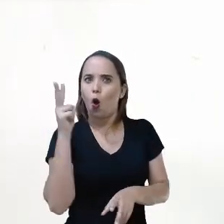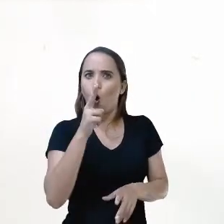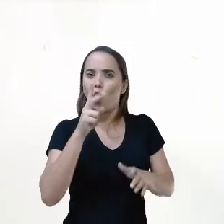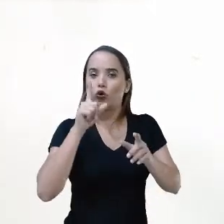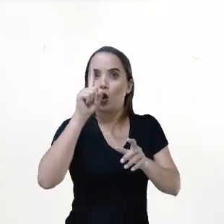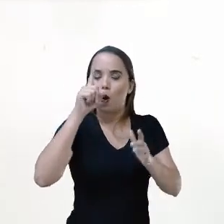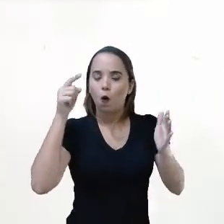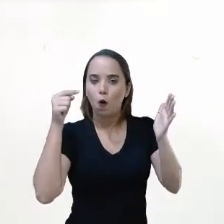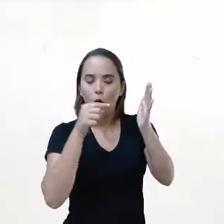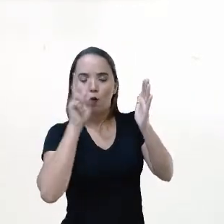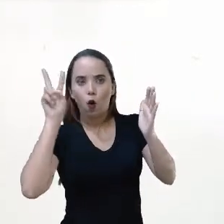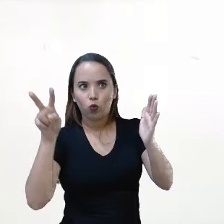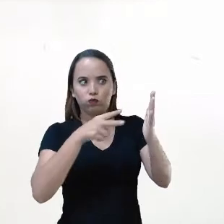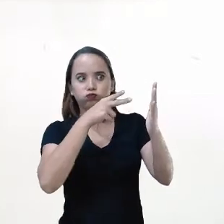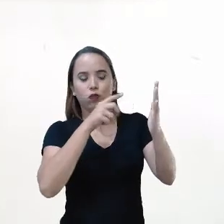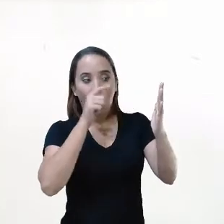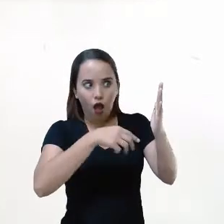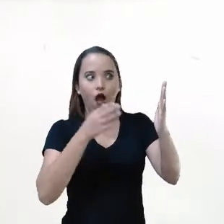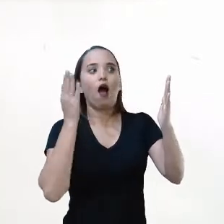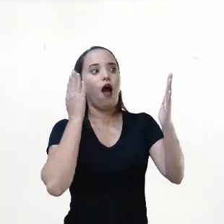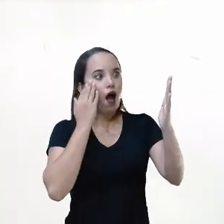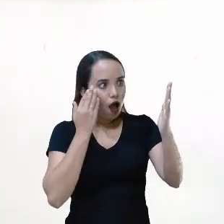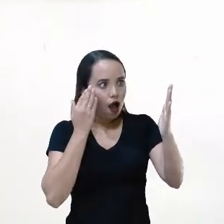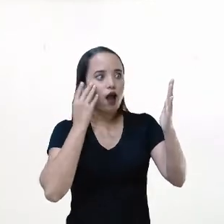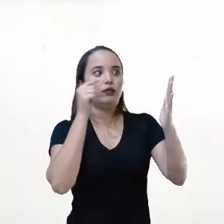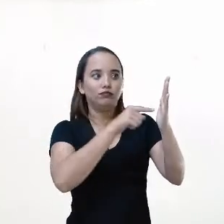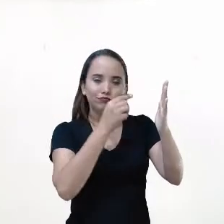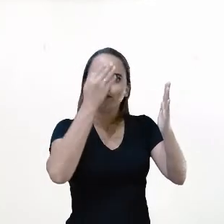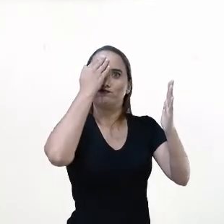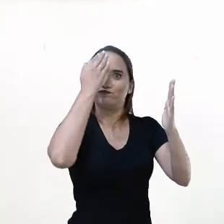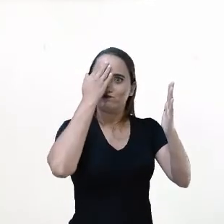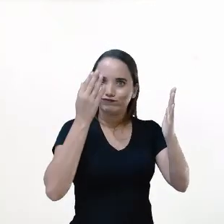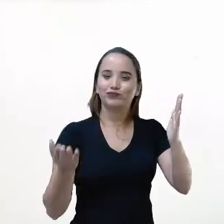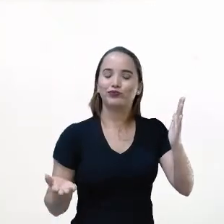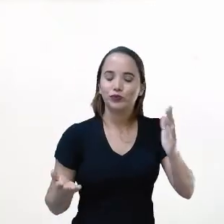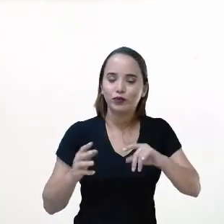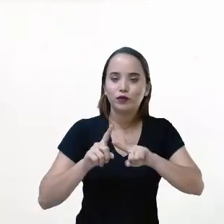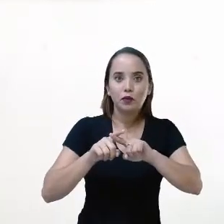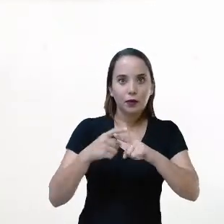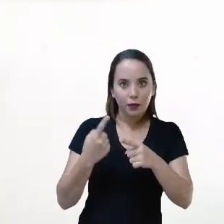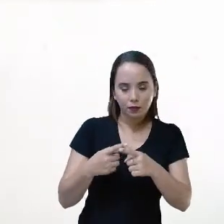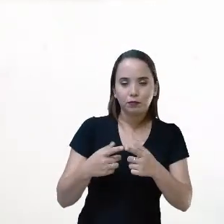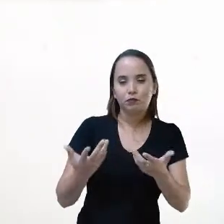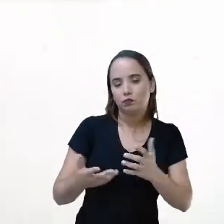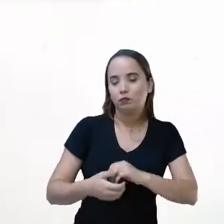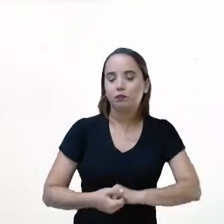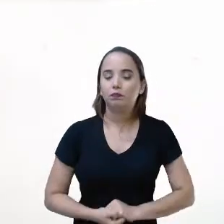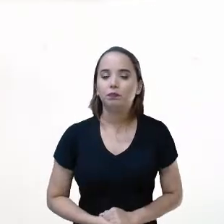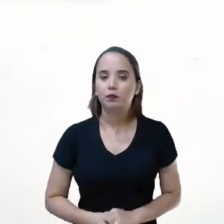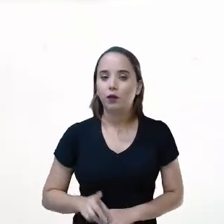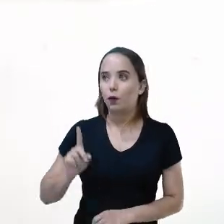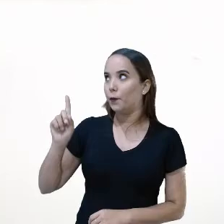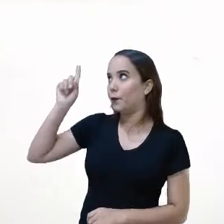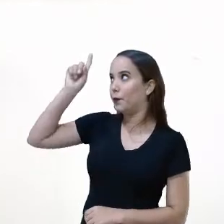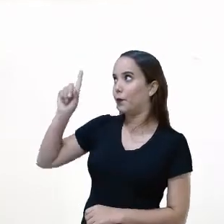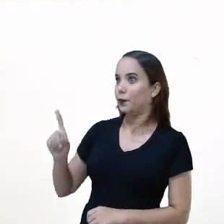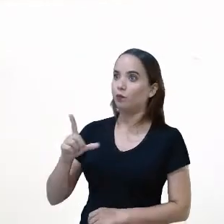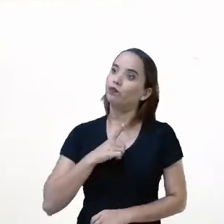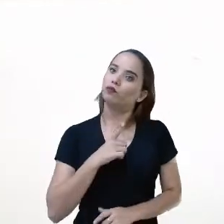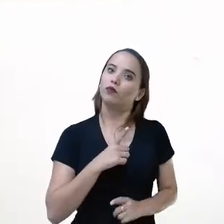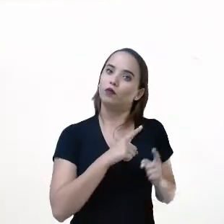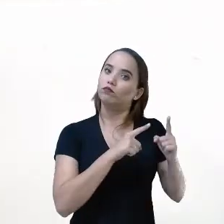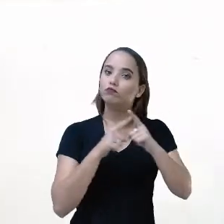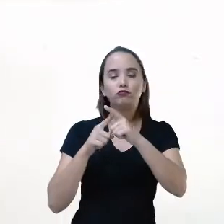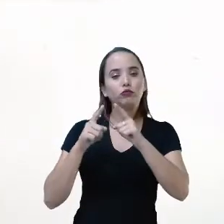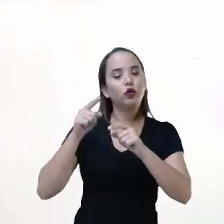comportando, por exemplo, o crescimento de casos em determinada situação, em determinado estado, em determinada cidade. Então eu tenho aqui, ó, tipos de gráficos.